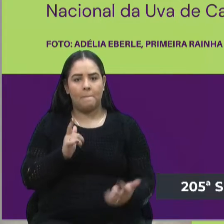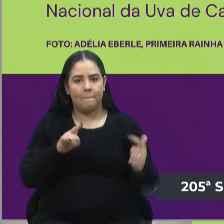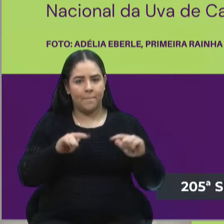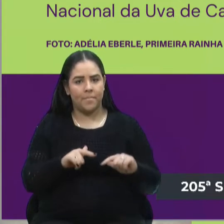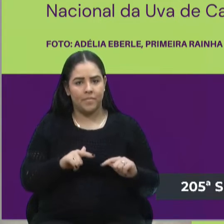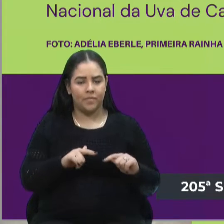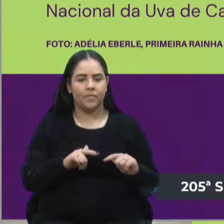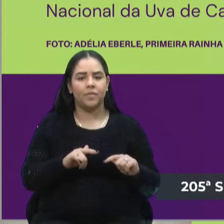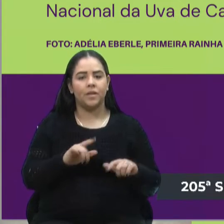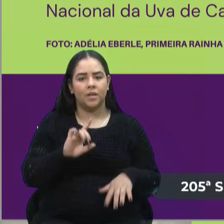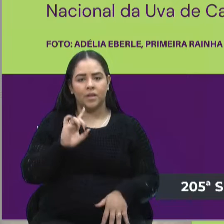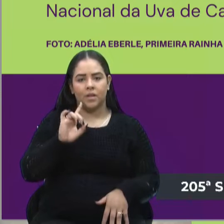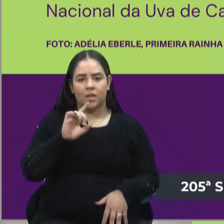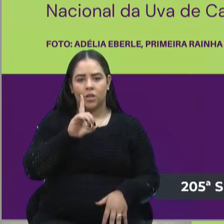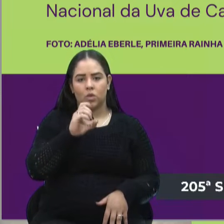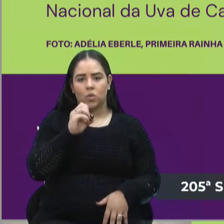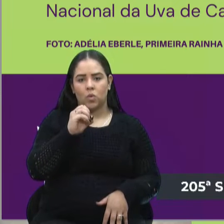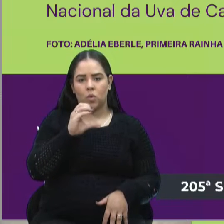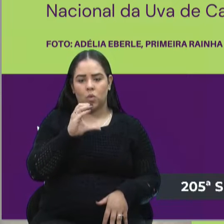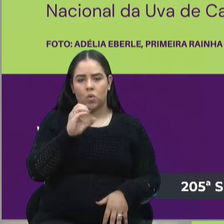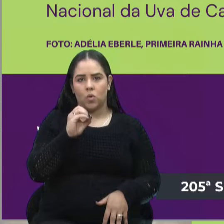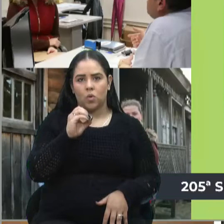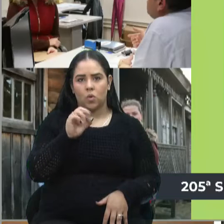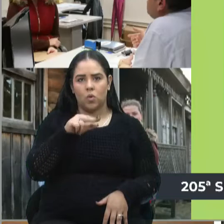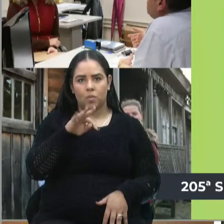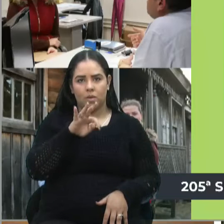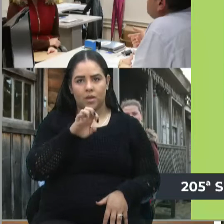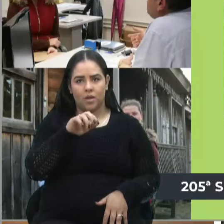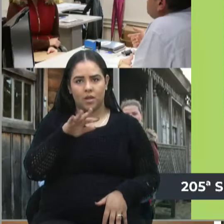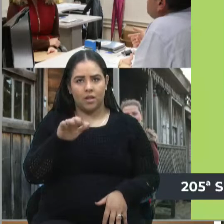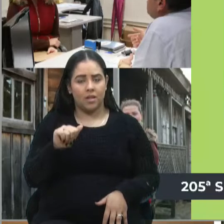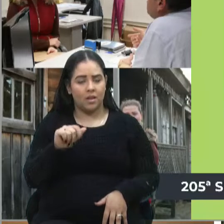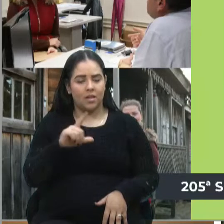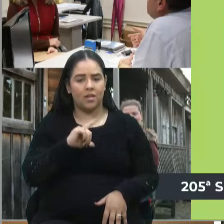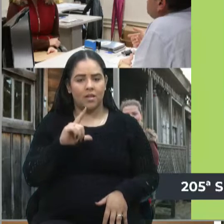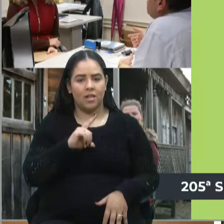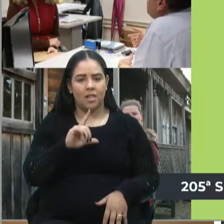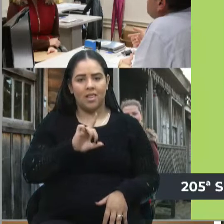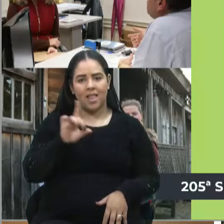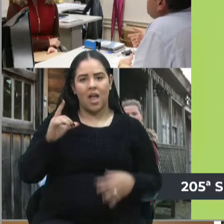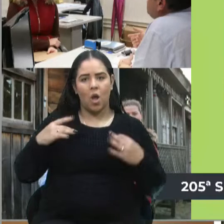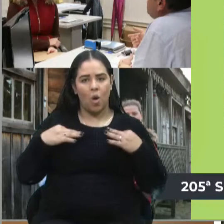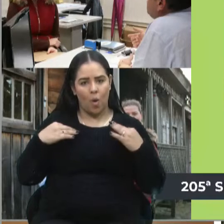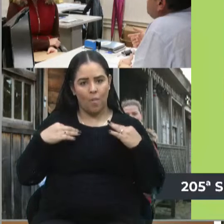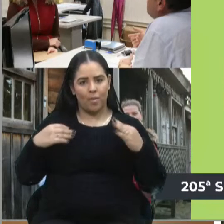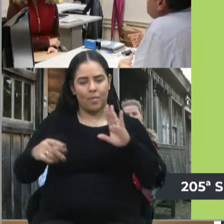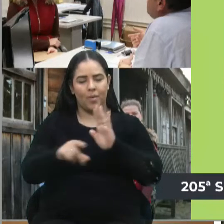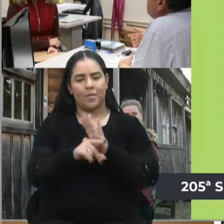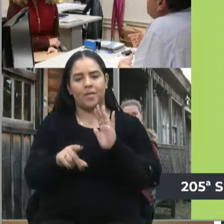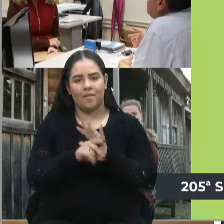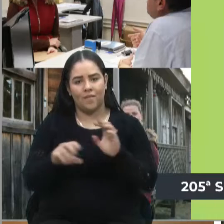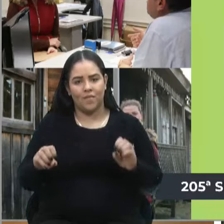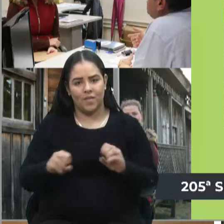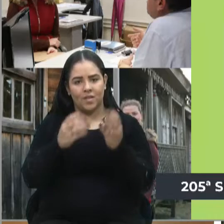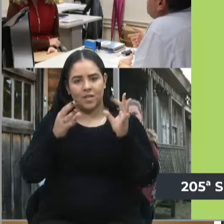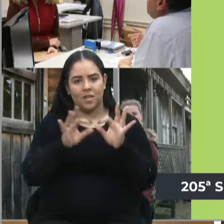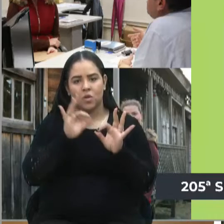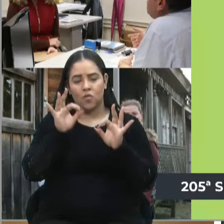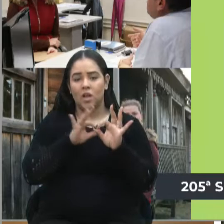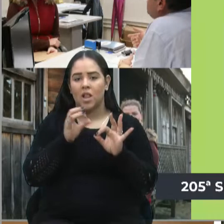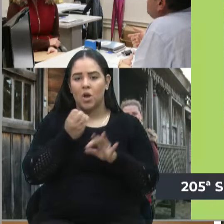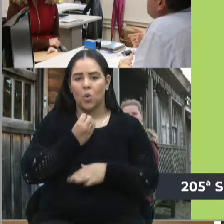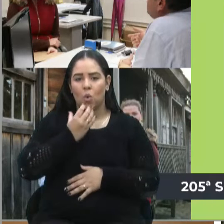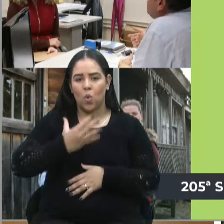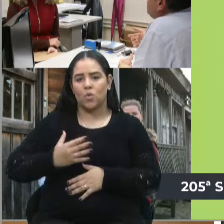chamado Documenta, onde a Vera Zátera ela leva para lá os trajes da Festa Nacional da Uva, ela conta a história da Festa